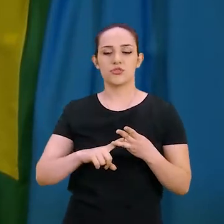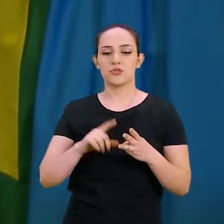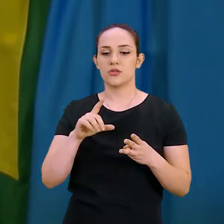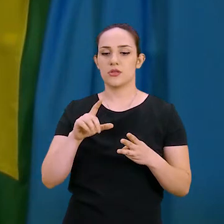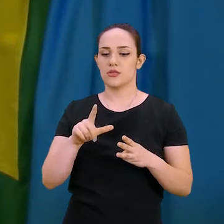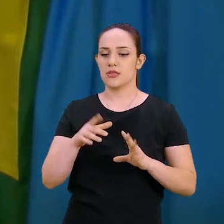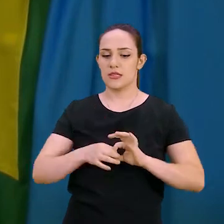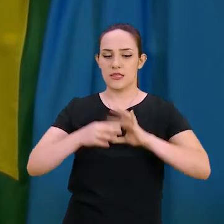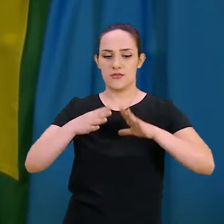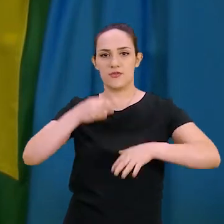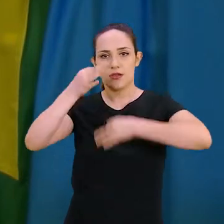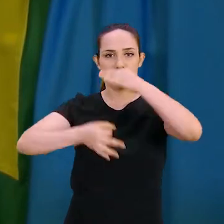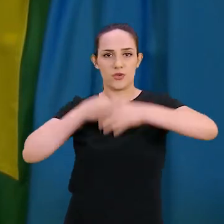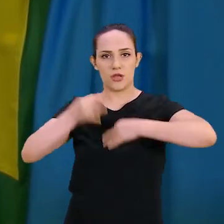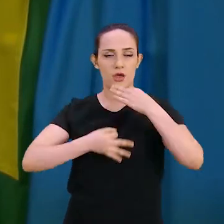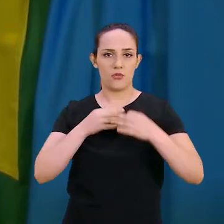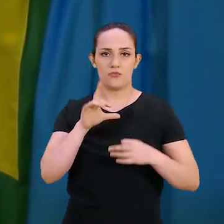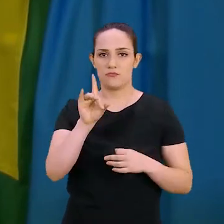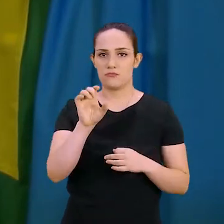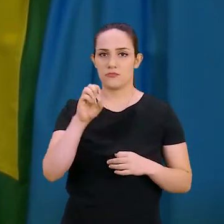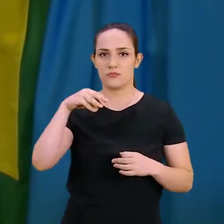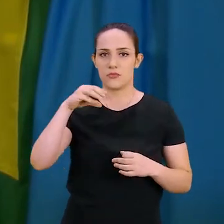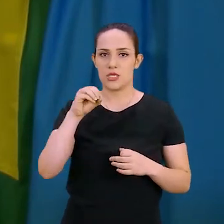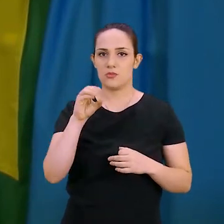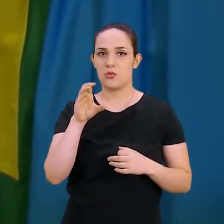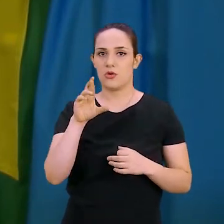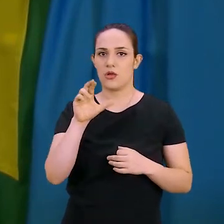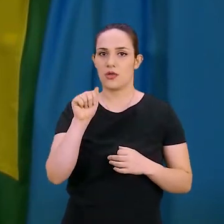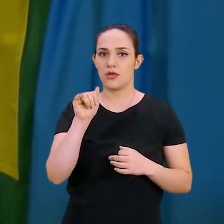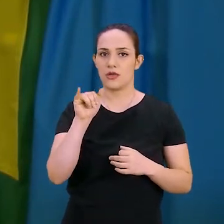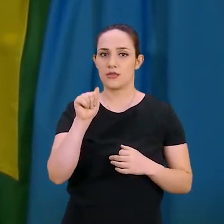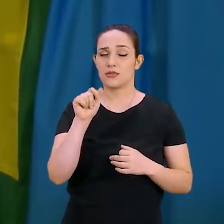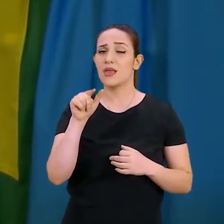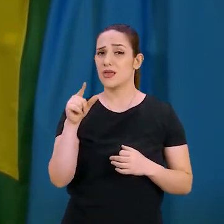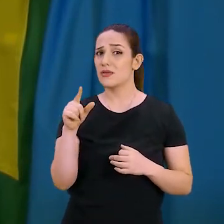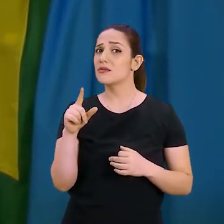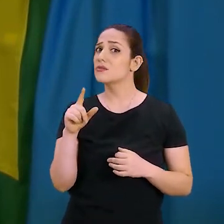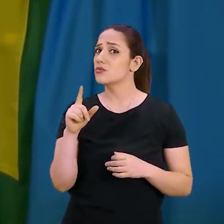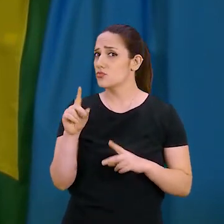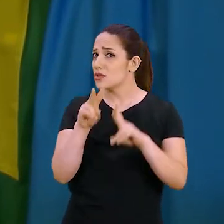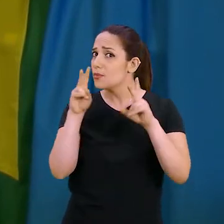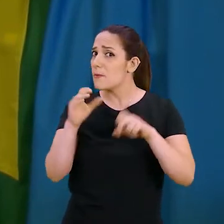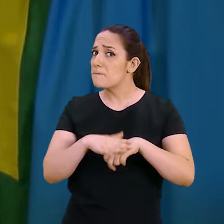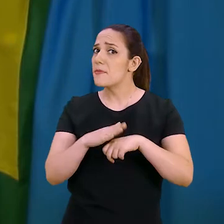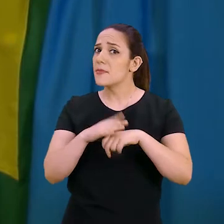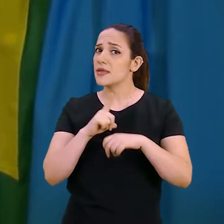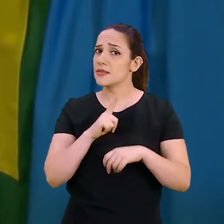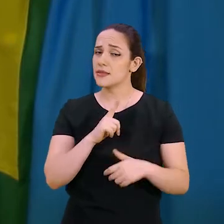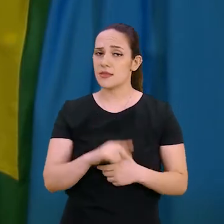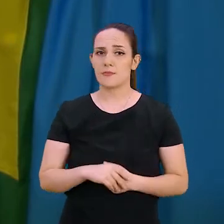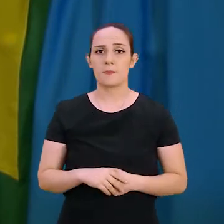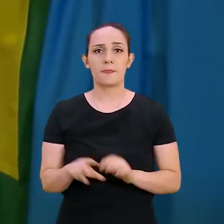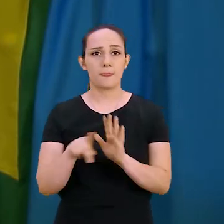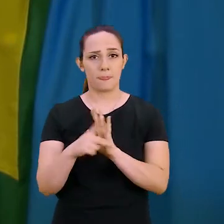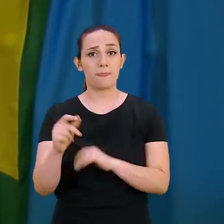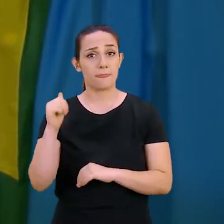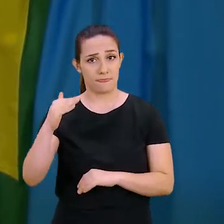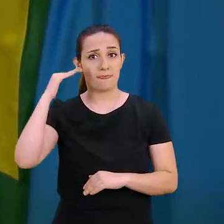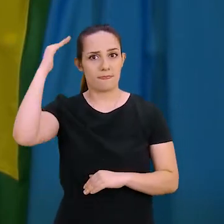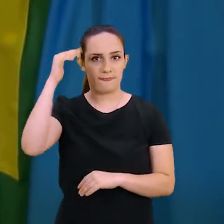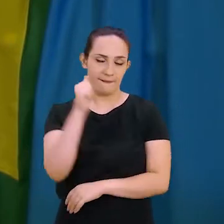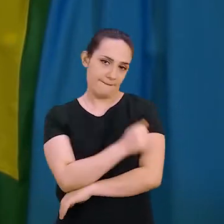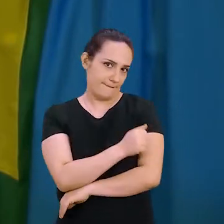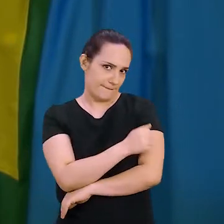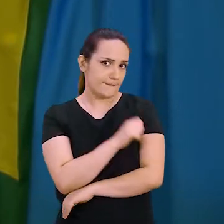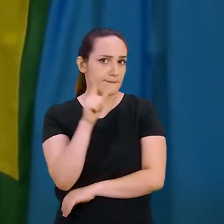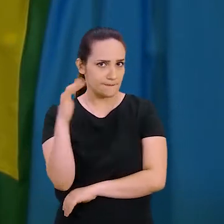democracia. Por incrível que pareça, dos principais assuntos abordados pelos adultos, e